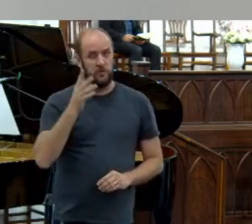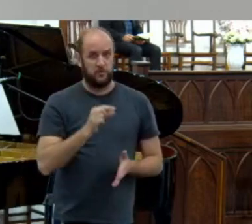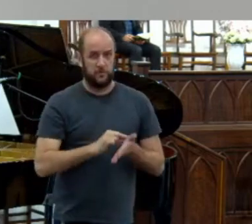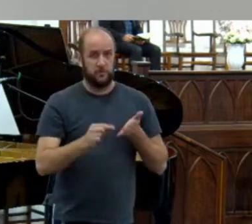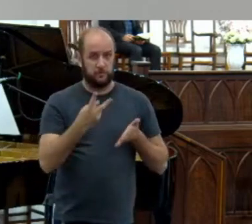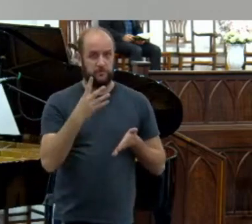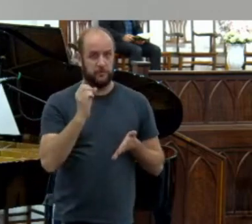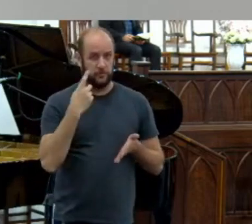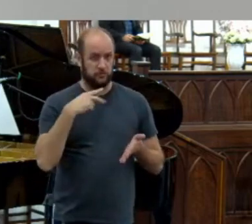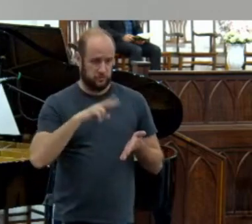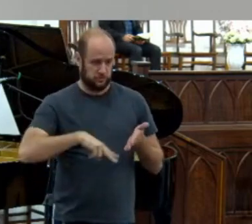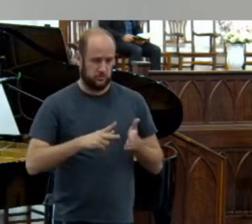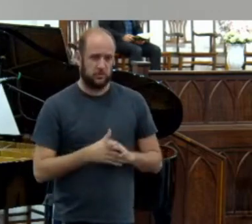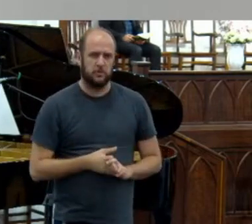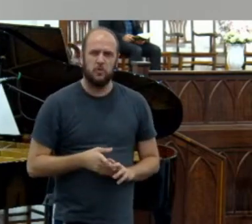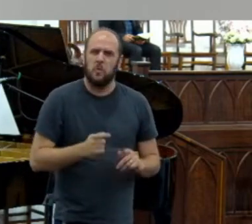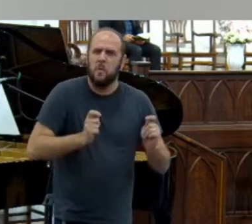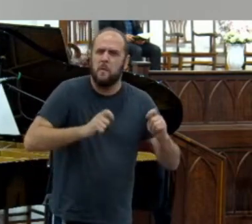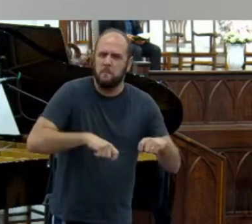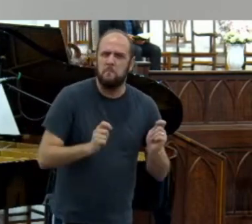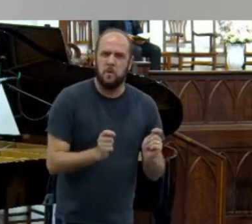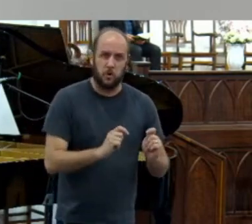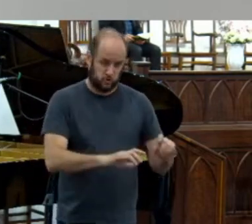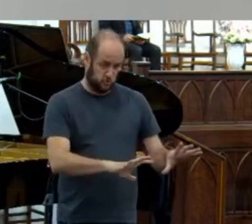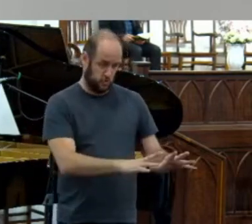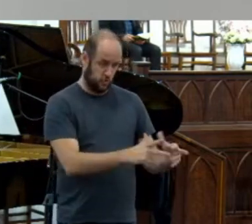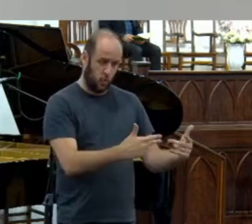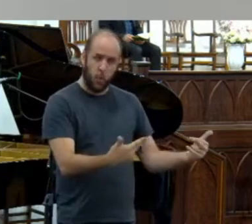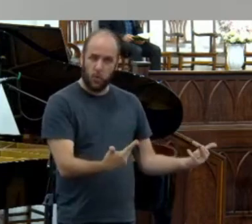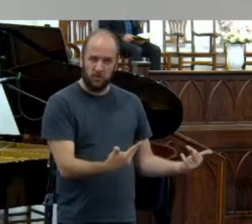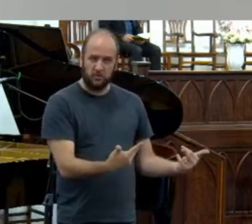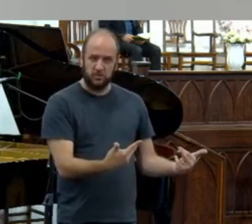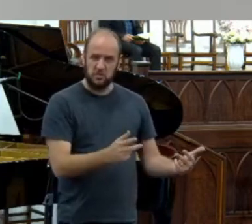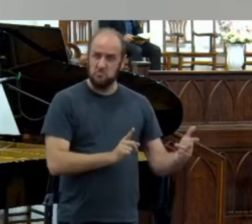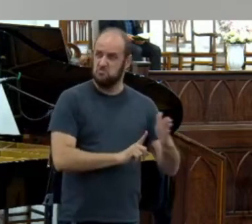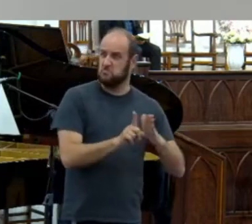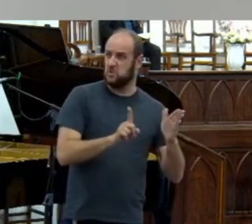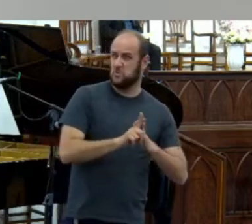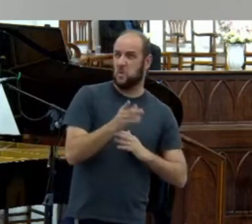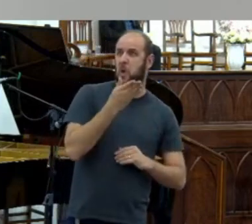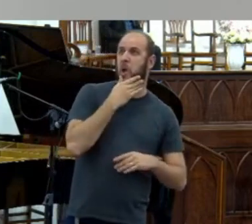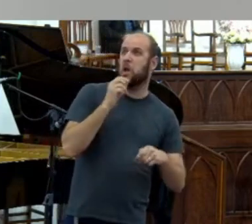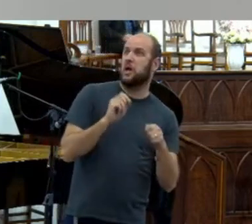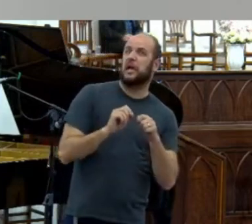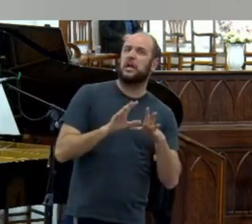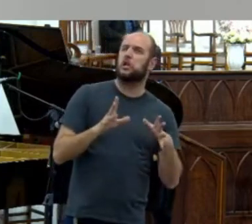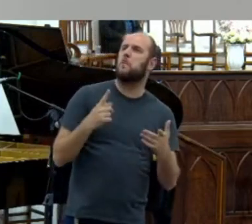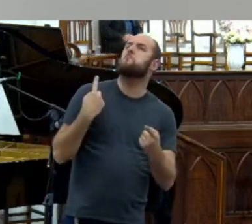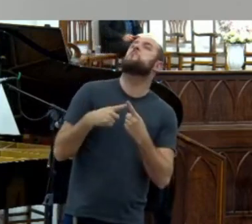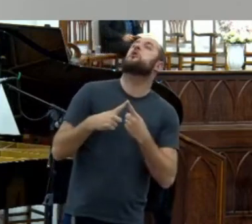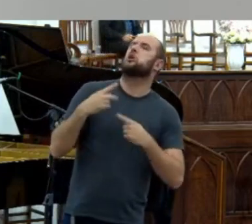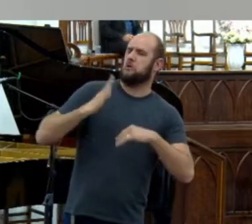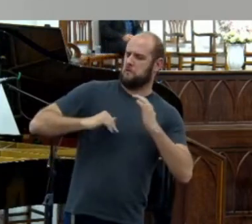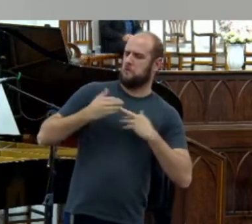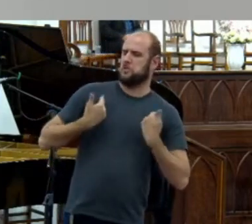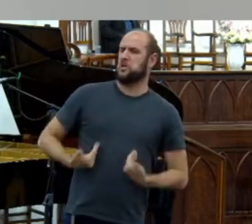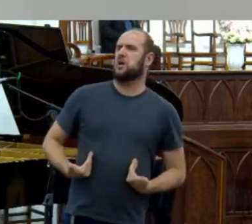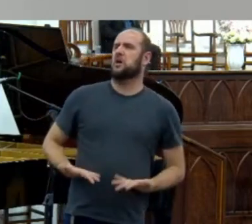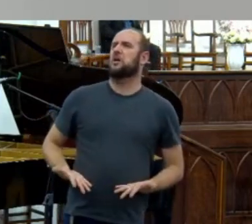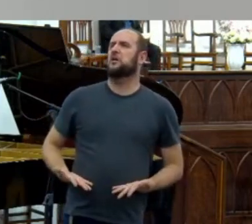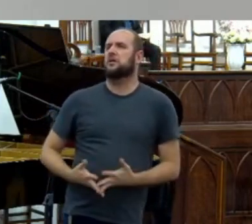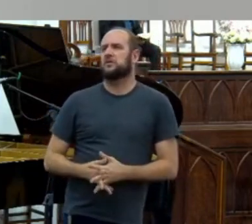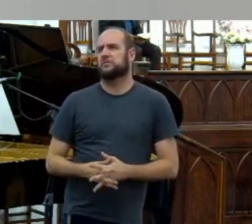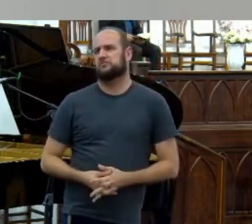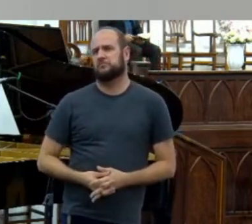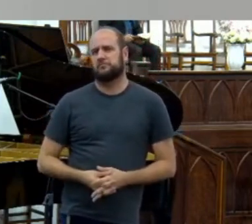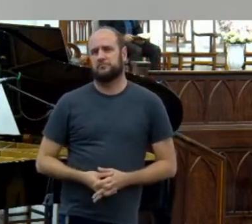20. Porventura pode o objeto perguntar a quem o fez: por que me fizeste assim?